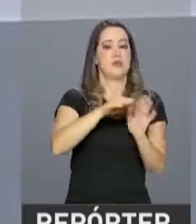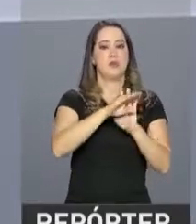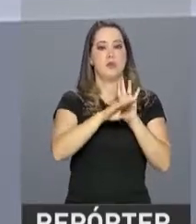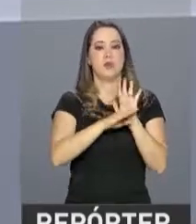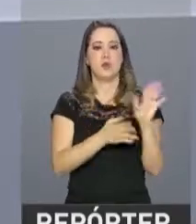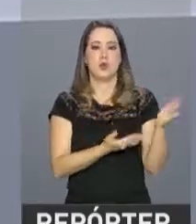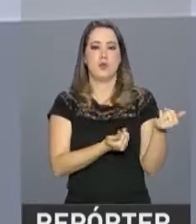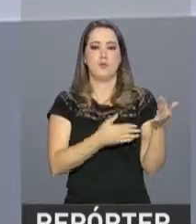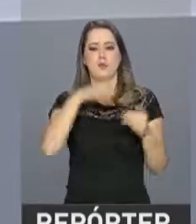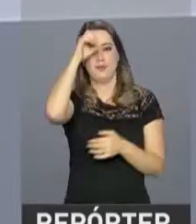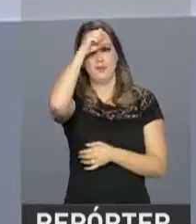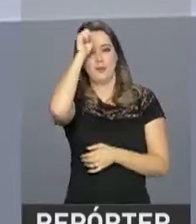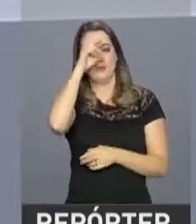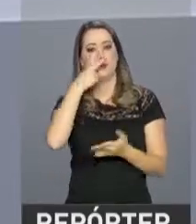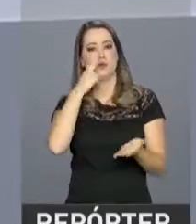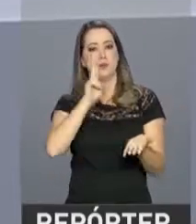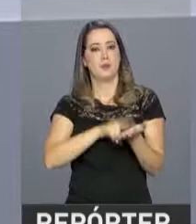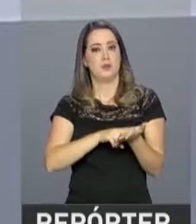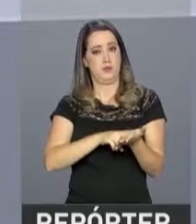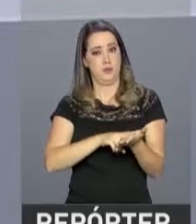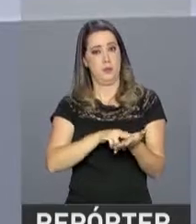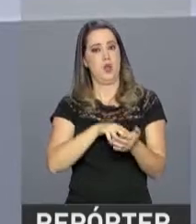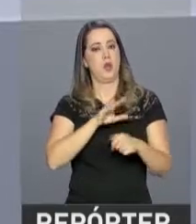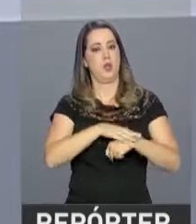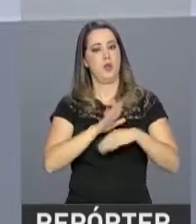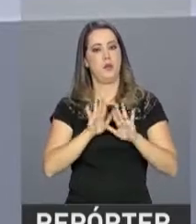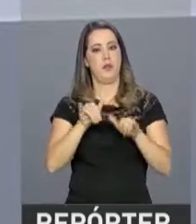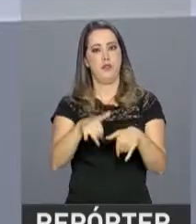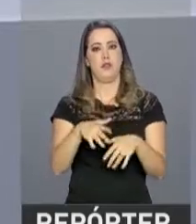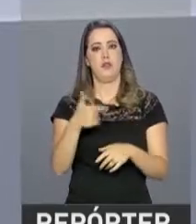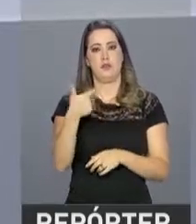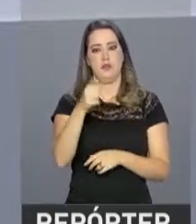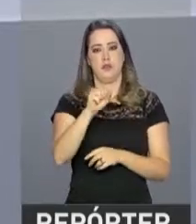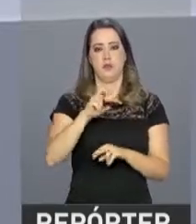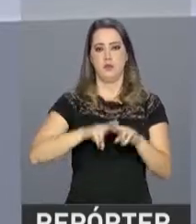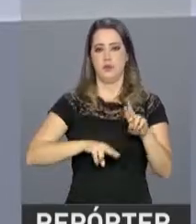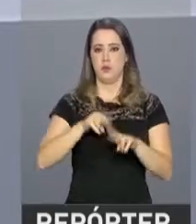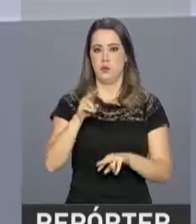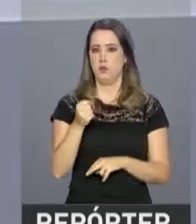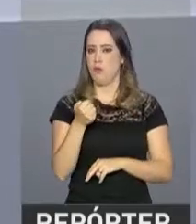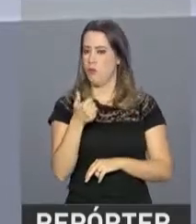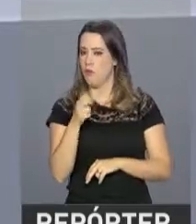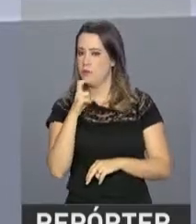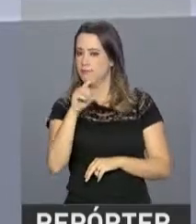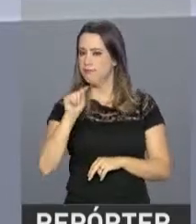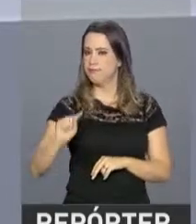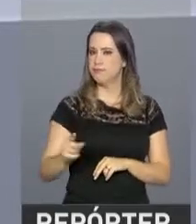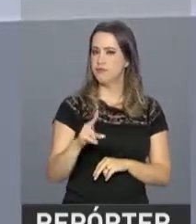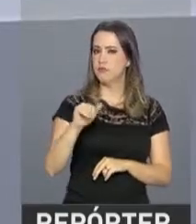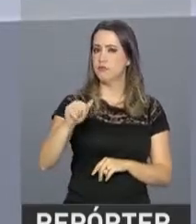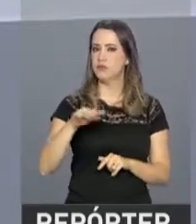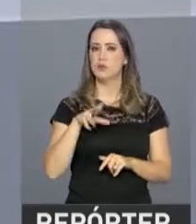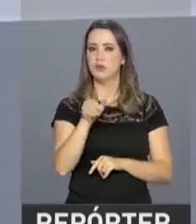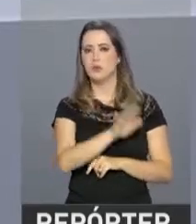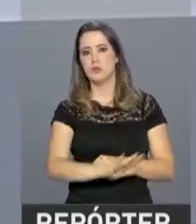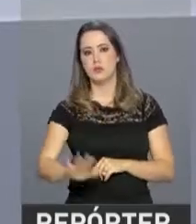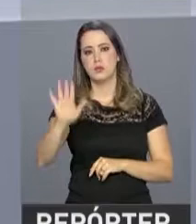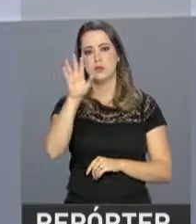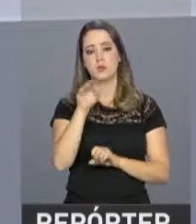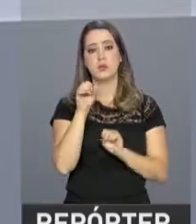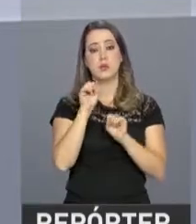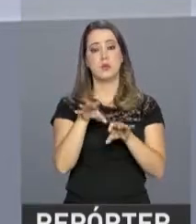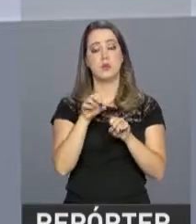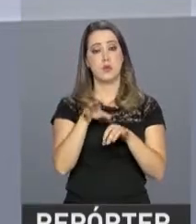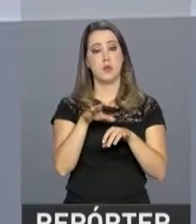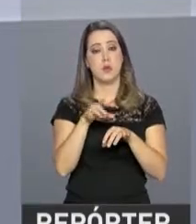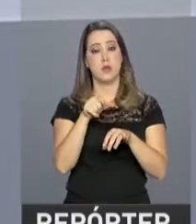programa Jovem Aprendiz dos Correios. O prazo termina no dia 28 de junho. São quase 5 mil vagas em todo o país